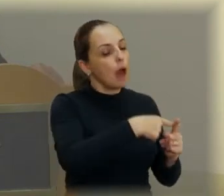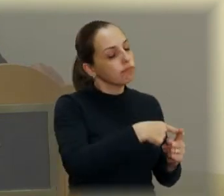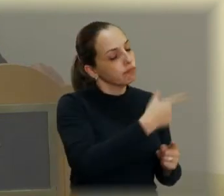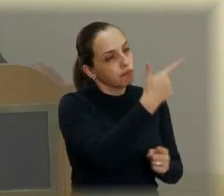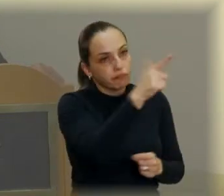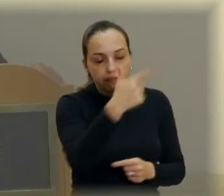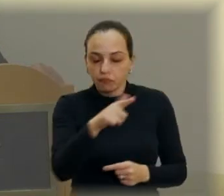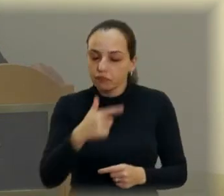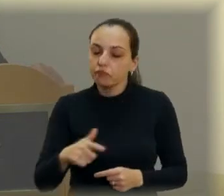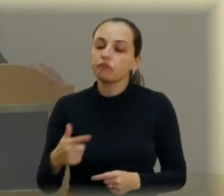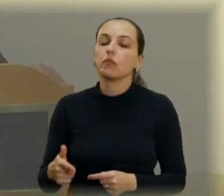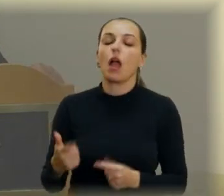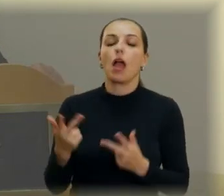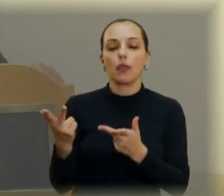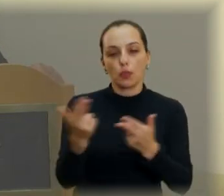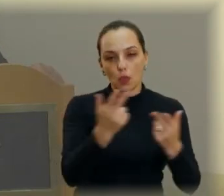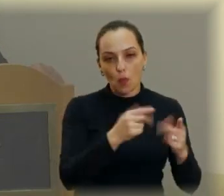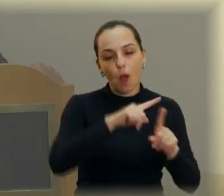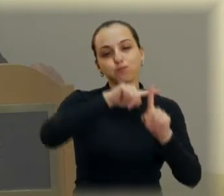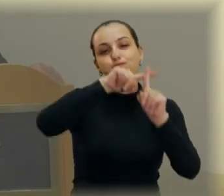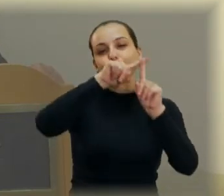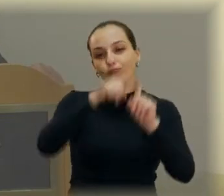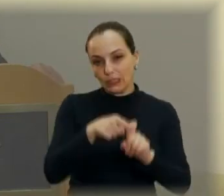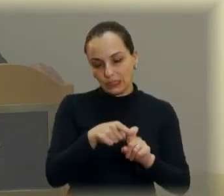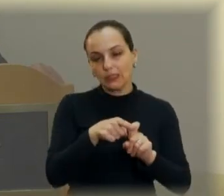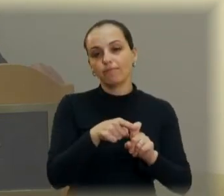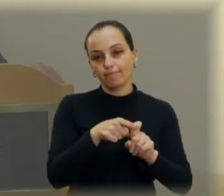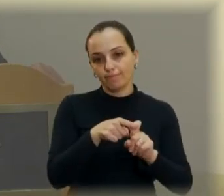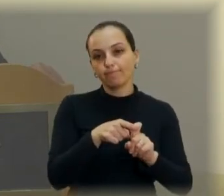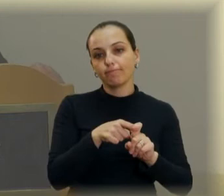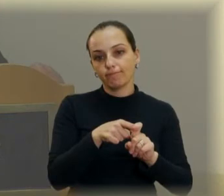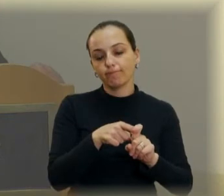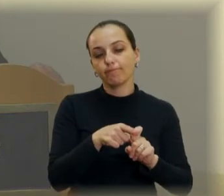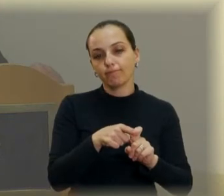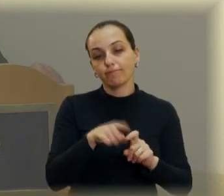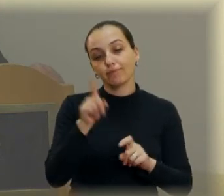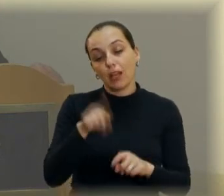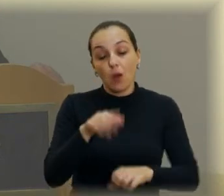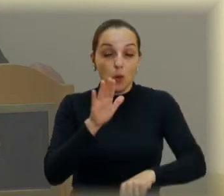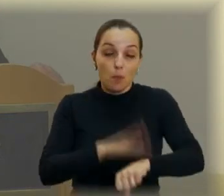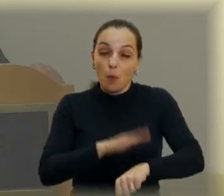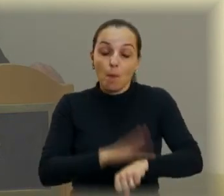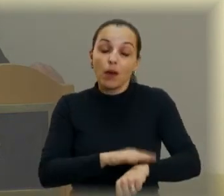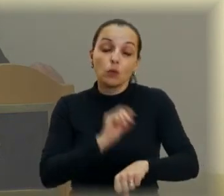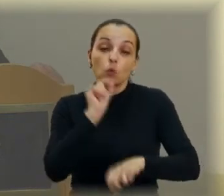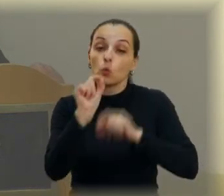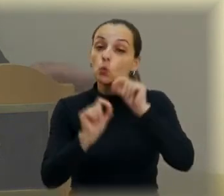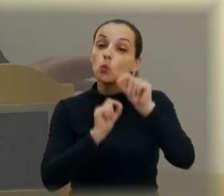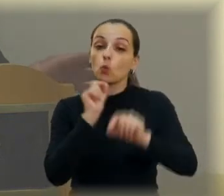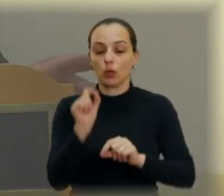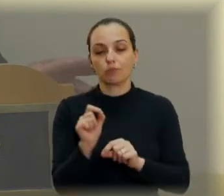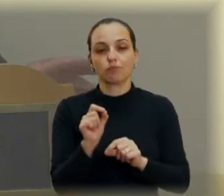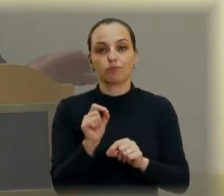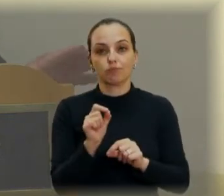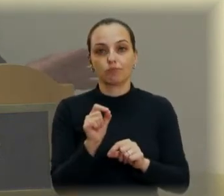passando várias crises Então eu acho que chegou o momento de